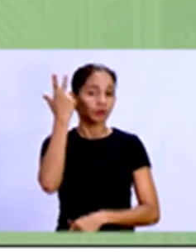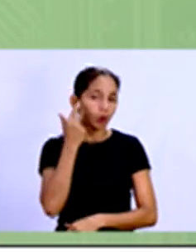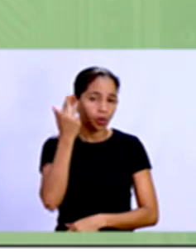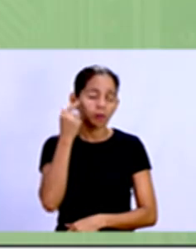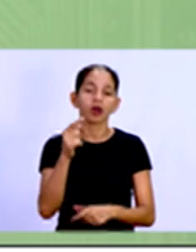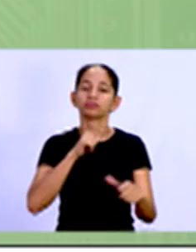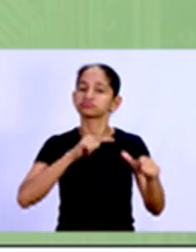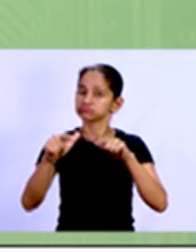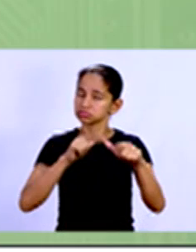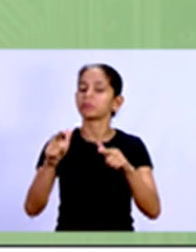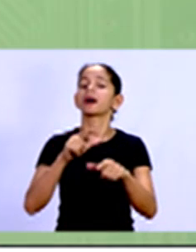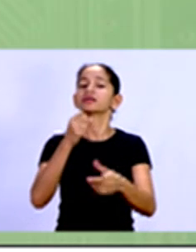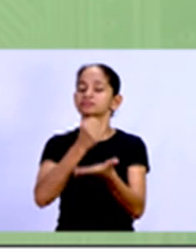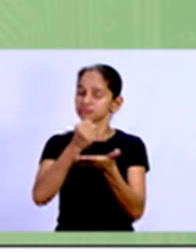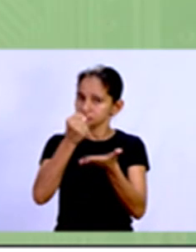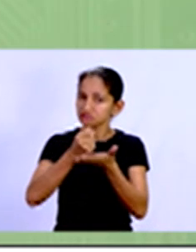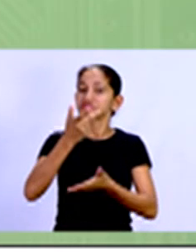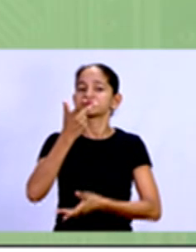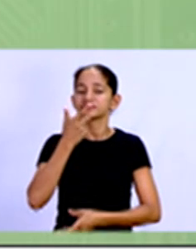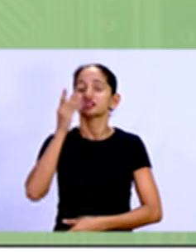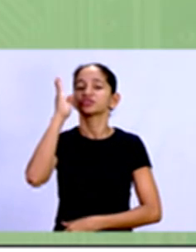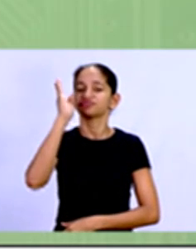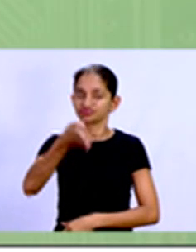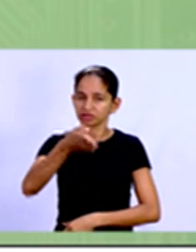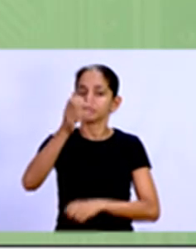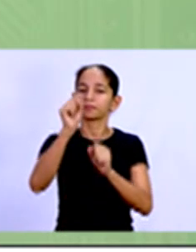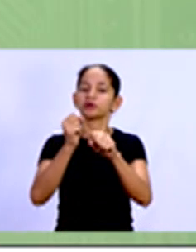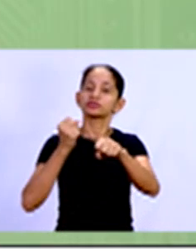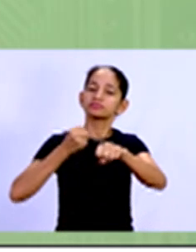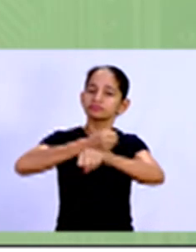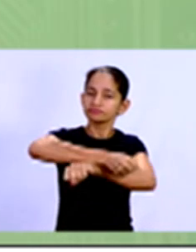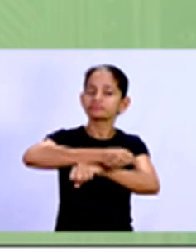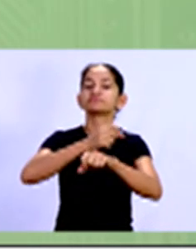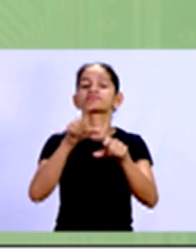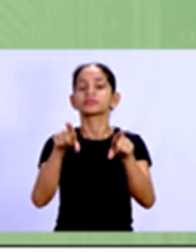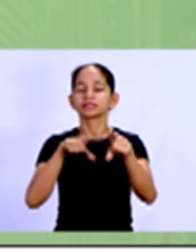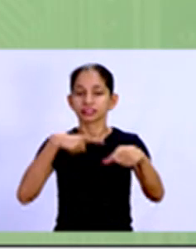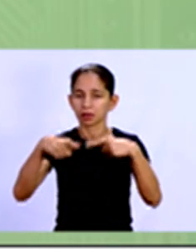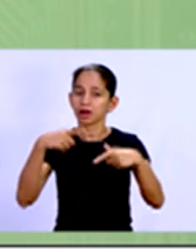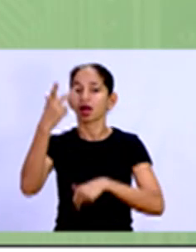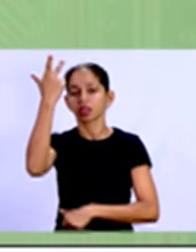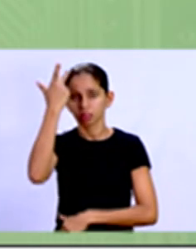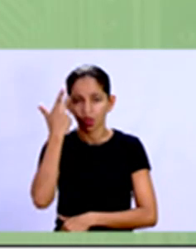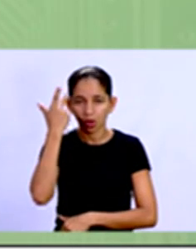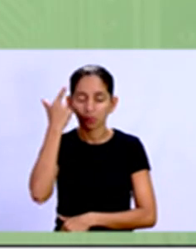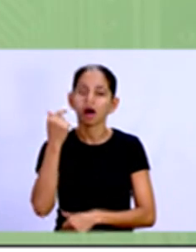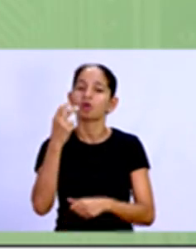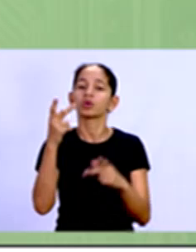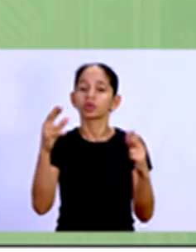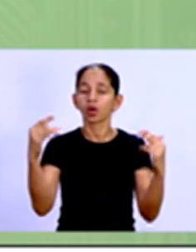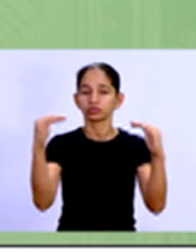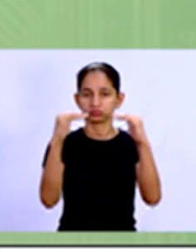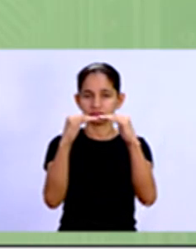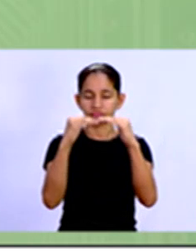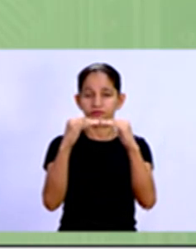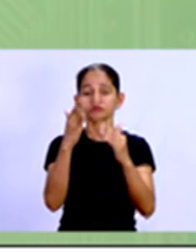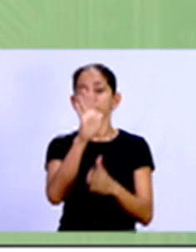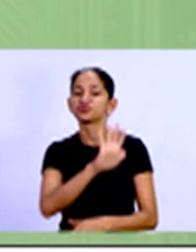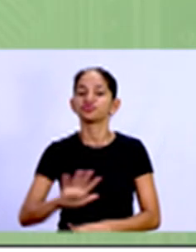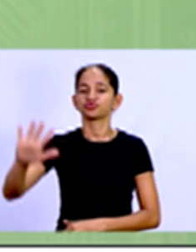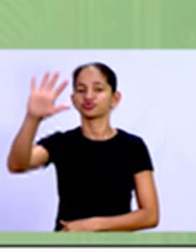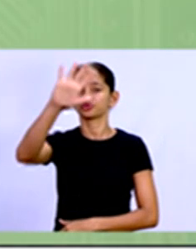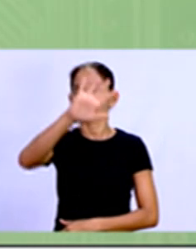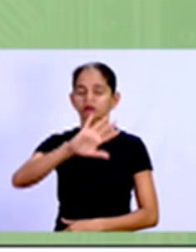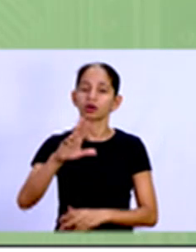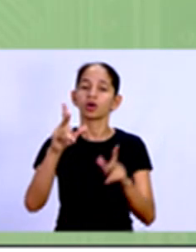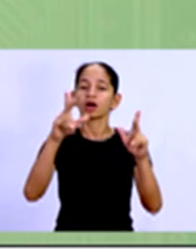do Trabalho. Então, o Ministério do Trabalho já prevê que é ocupação. Permanecem submetidos às normas gerais comuns